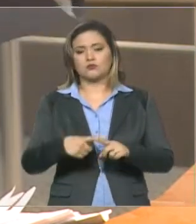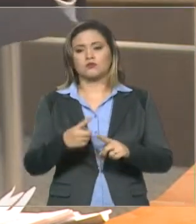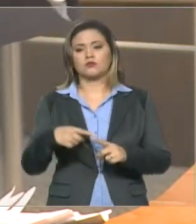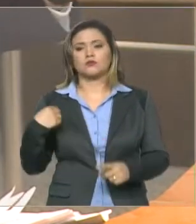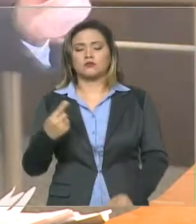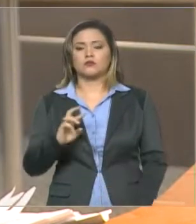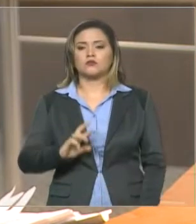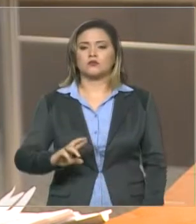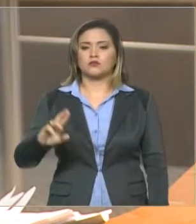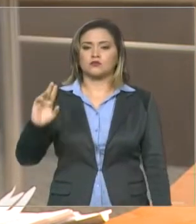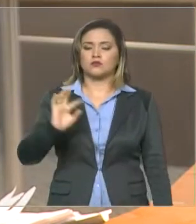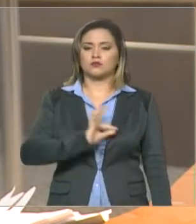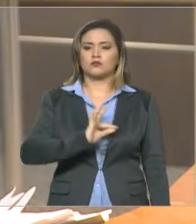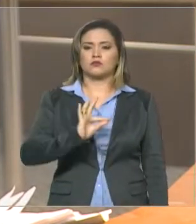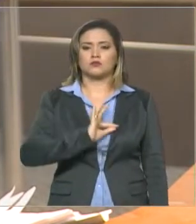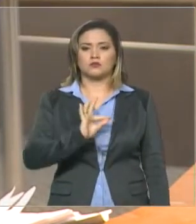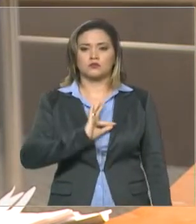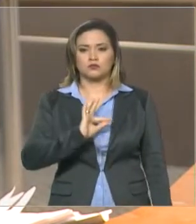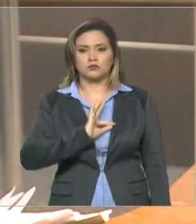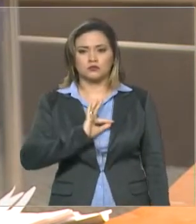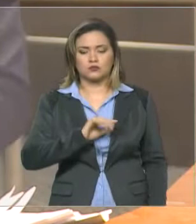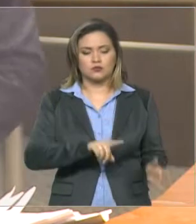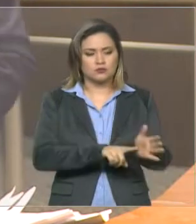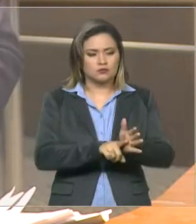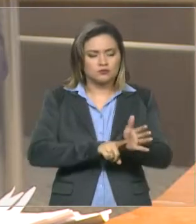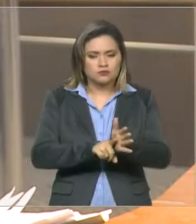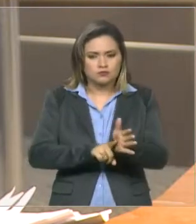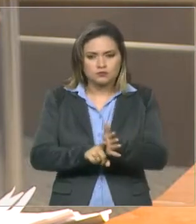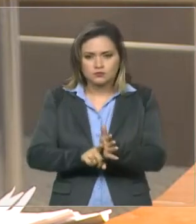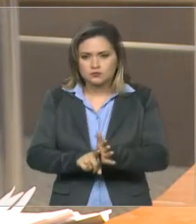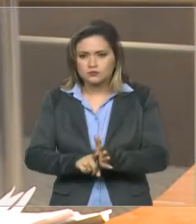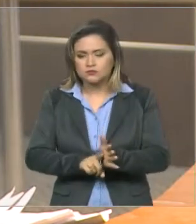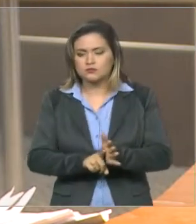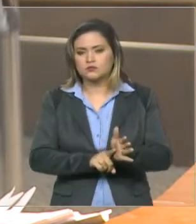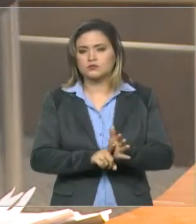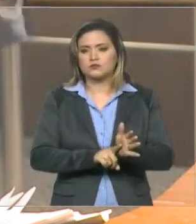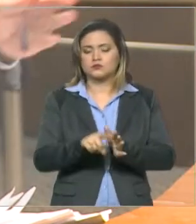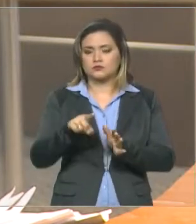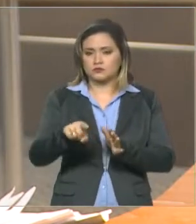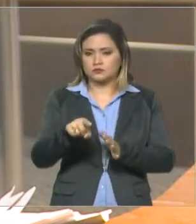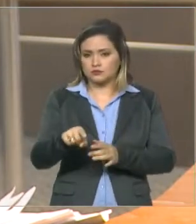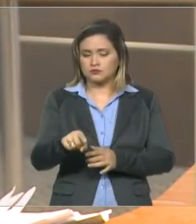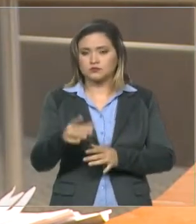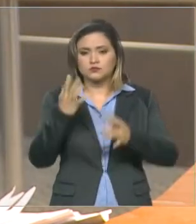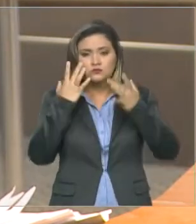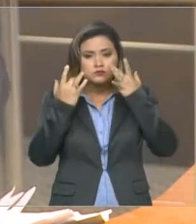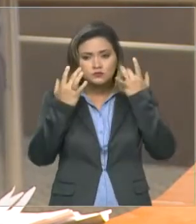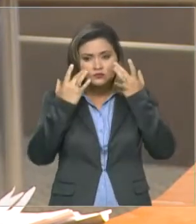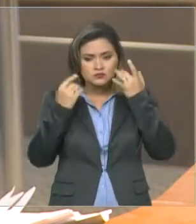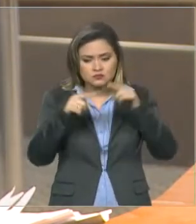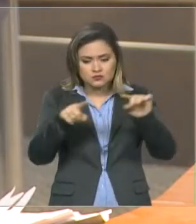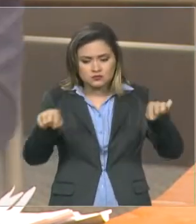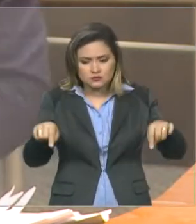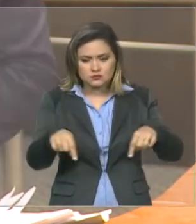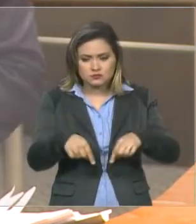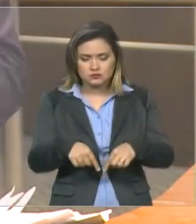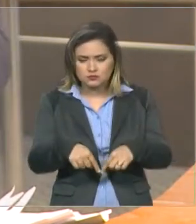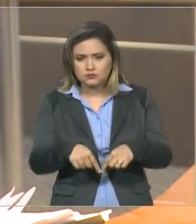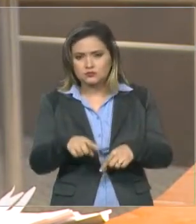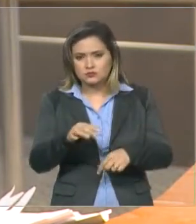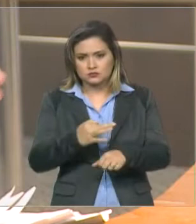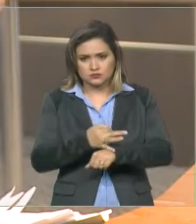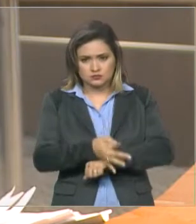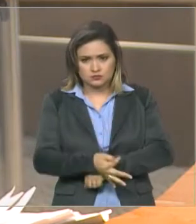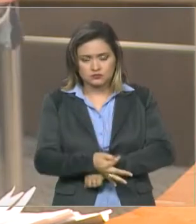na Polícia Civil, que seja feita uma investigação naquele ginásio, naquele teatro, naquela instituição, naquela faculdade,